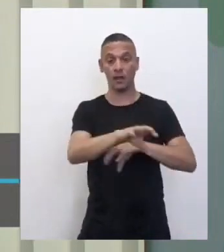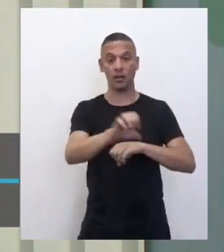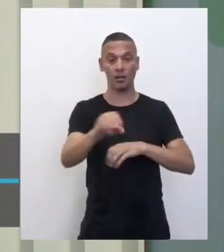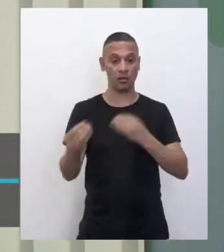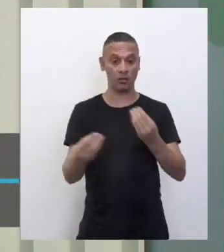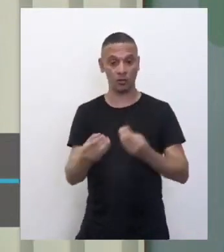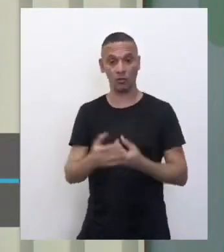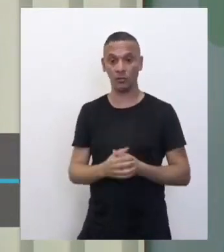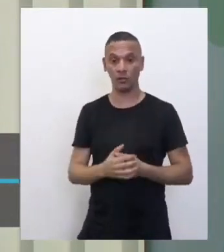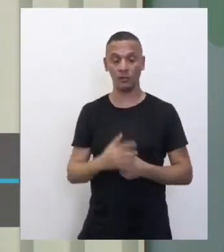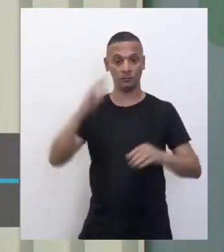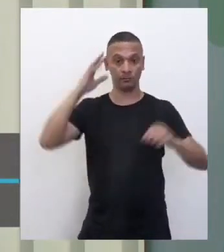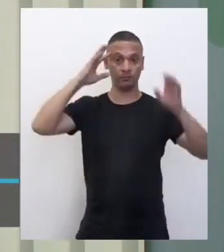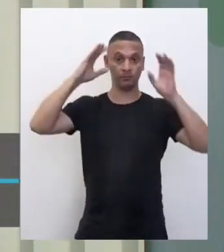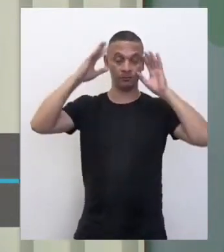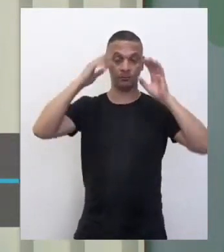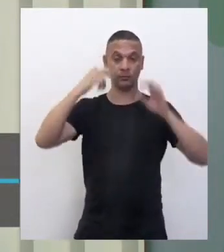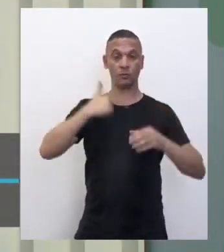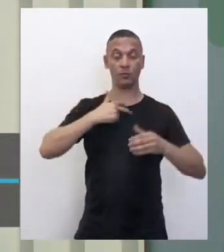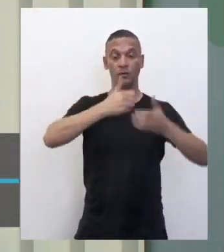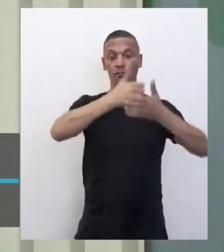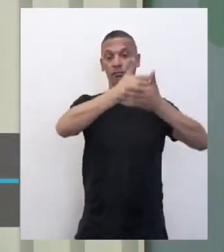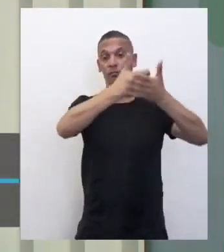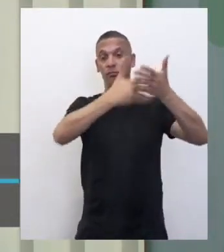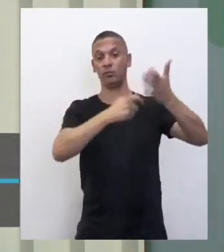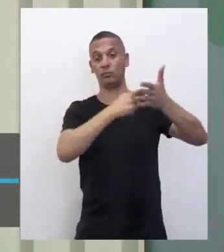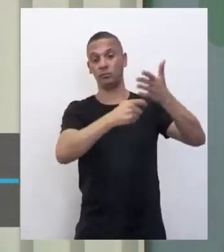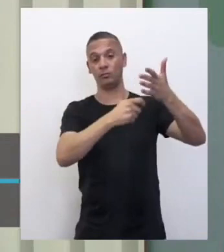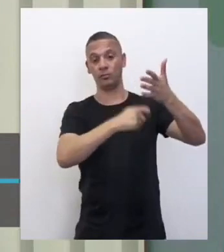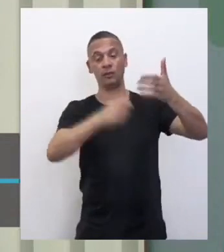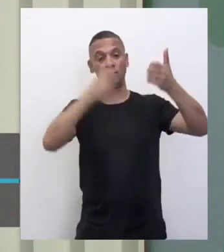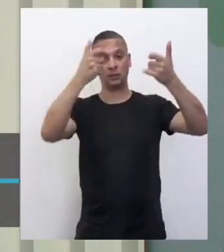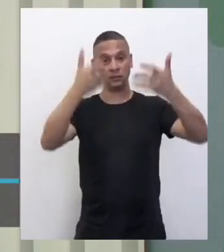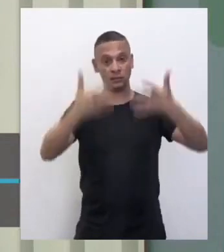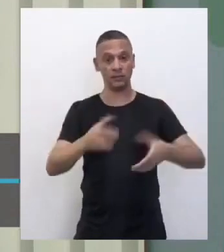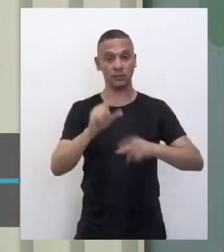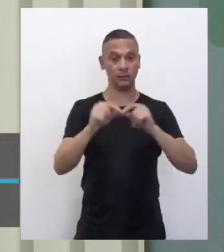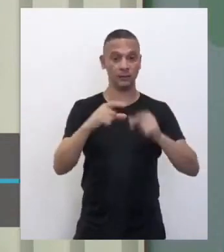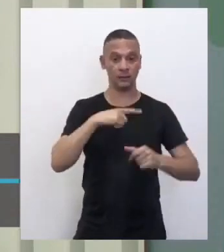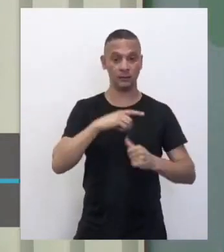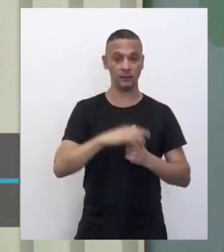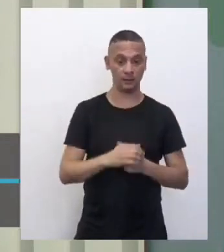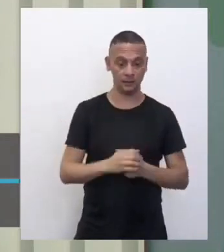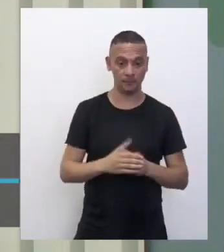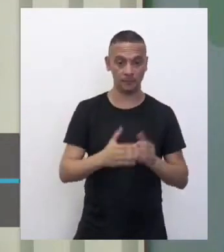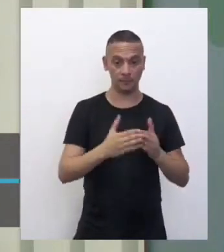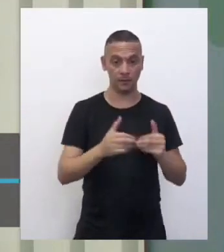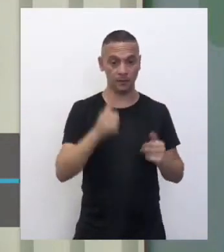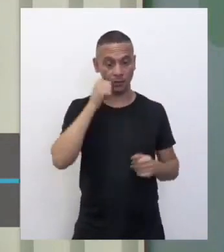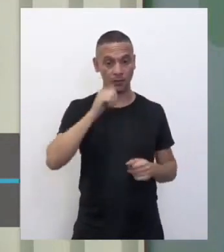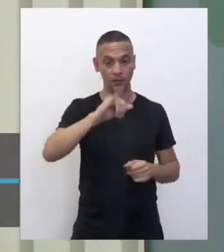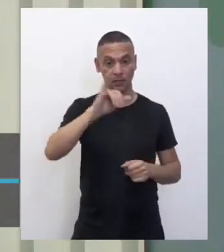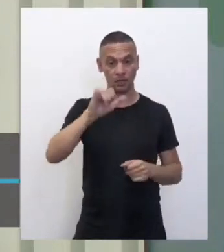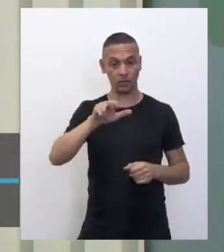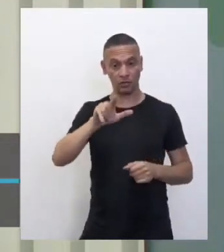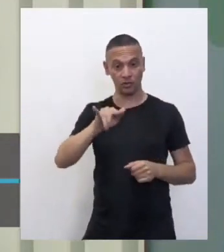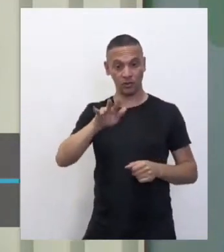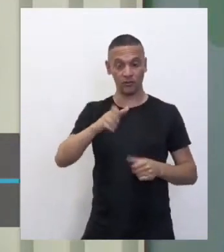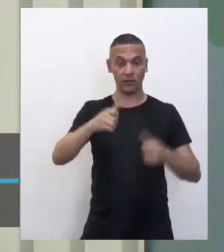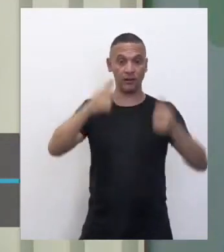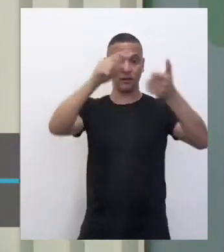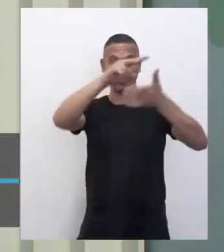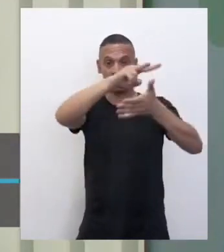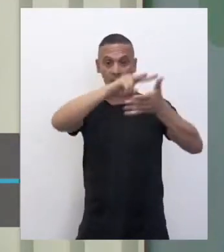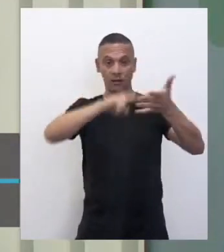gente não vai poder refletir aqui sobre um conto. Eu vou me despedir de vocês, vou pedir que a Jennifer faça essa narrativa para a